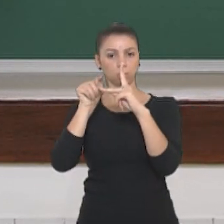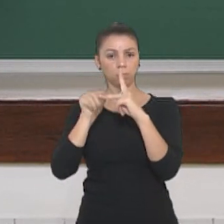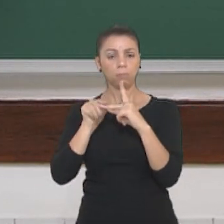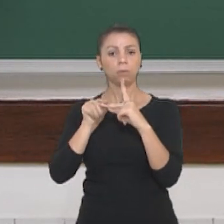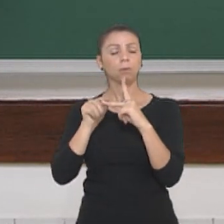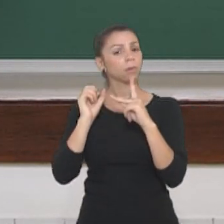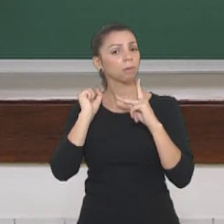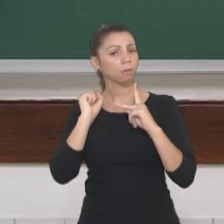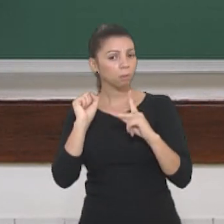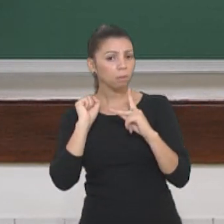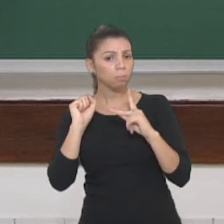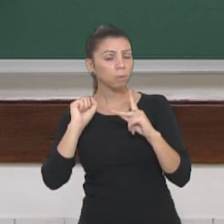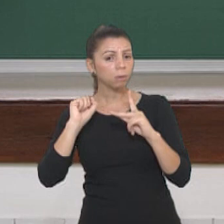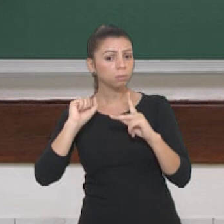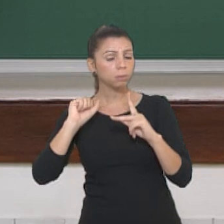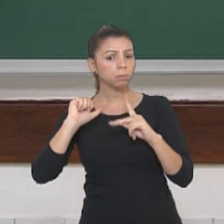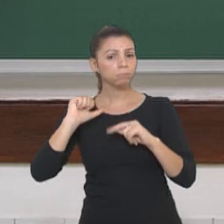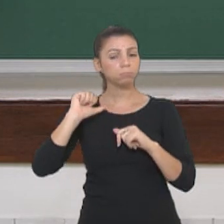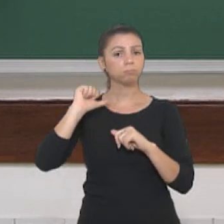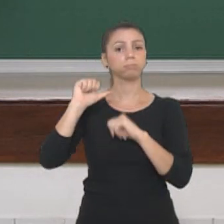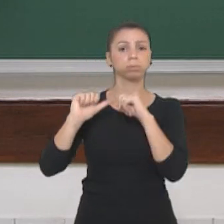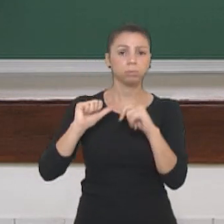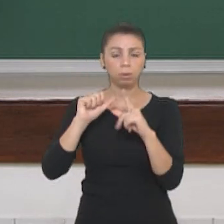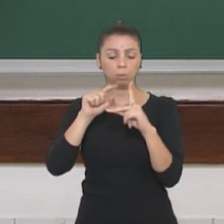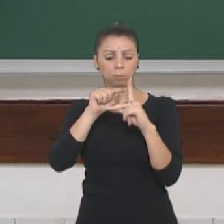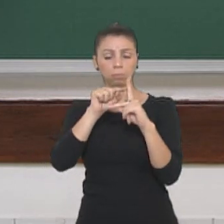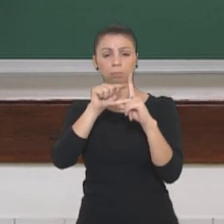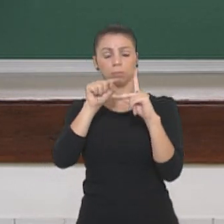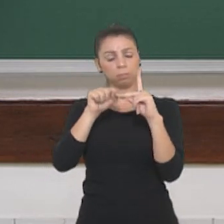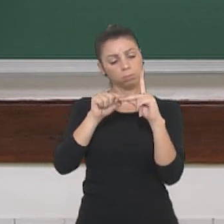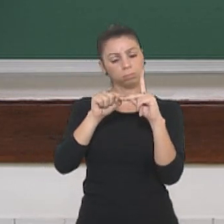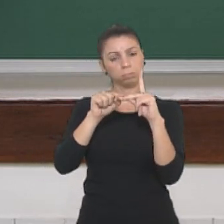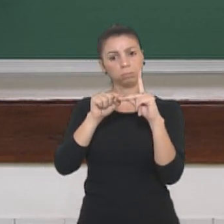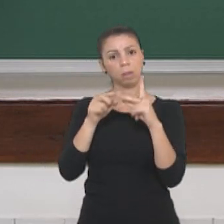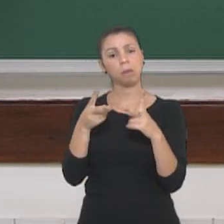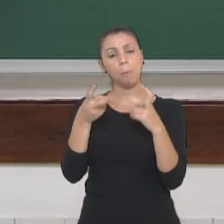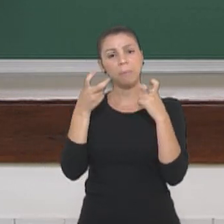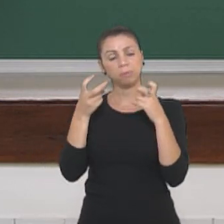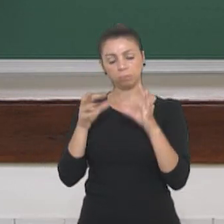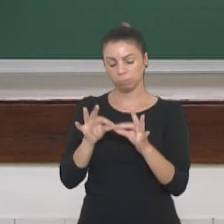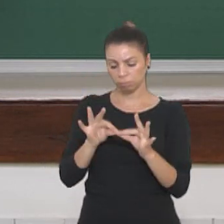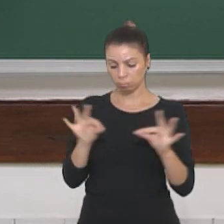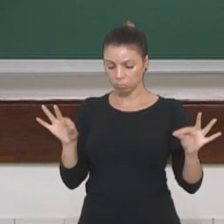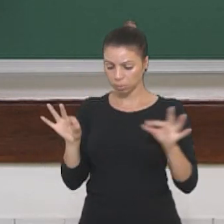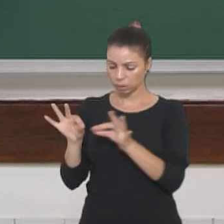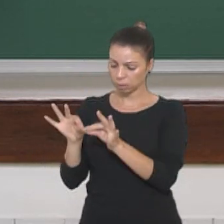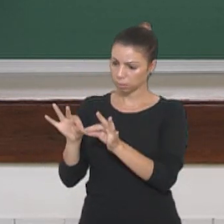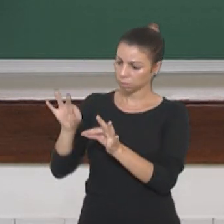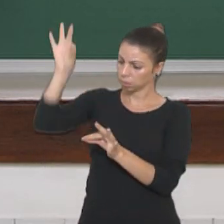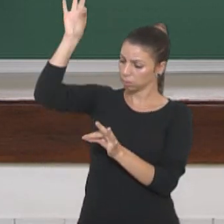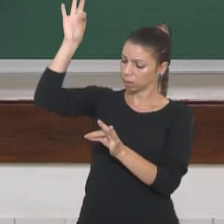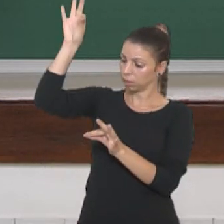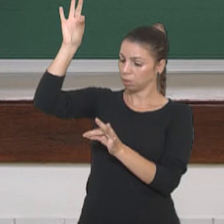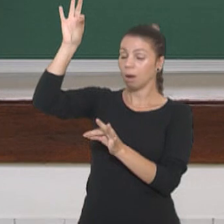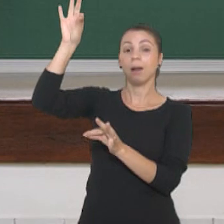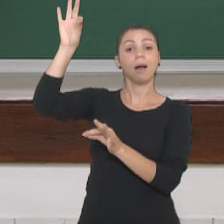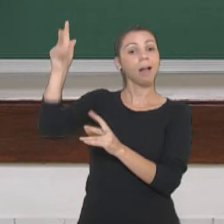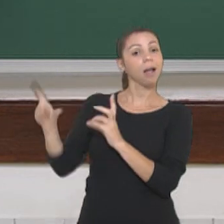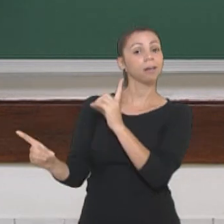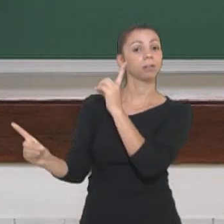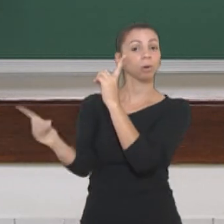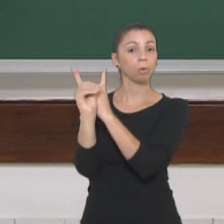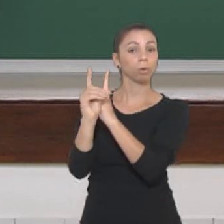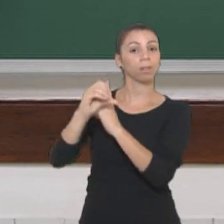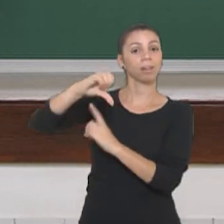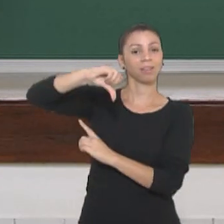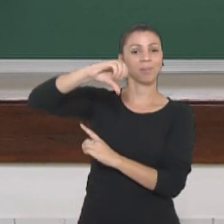que pode me transformar em um triângulo retângulo se eu traçar uma reta perpendicular.